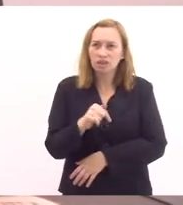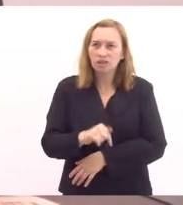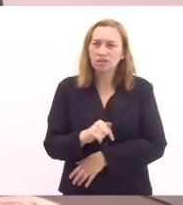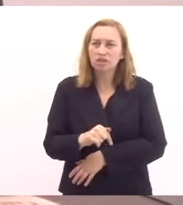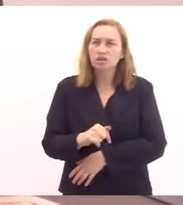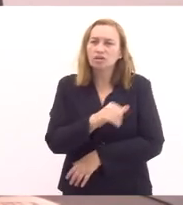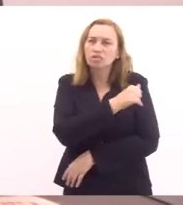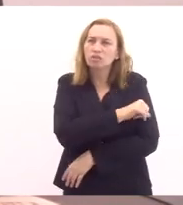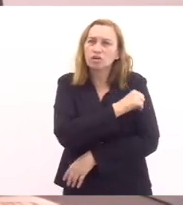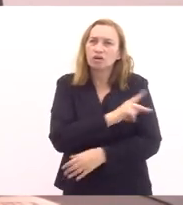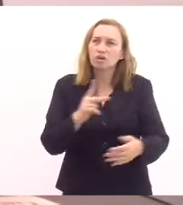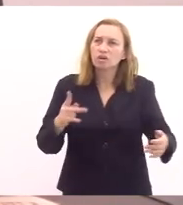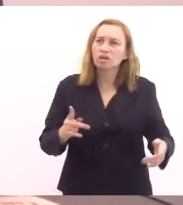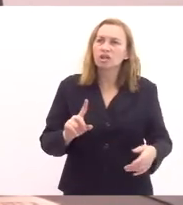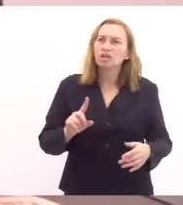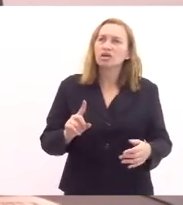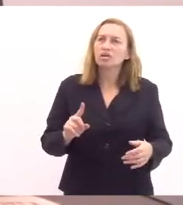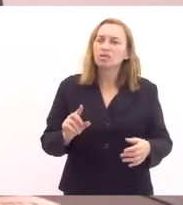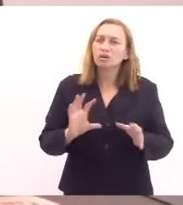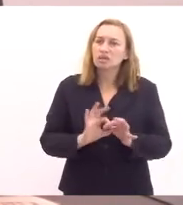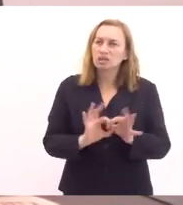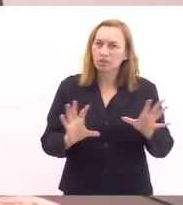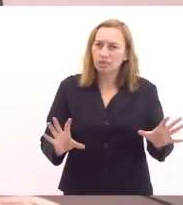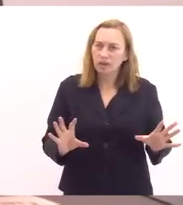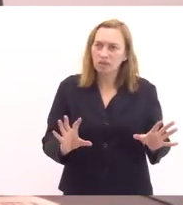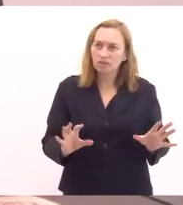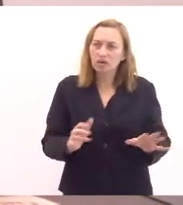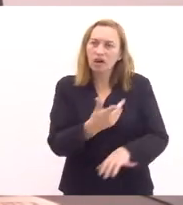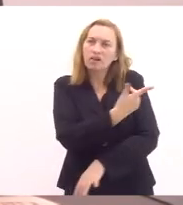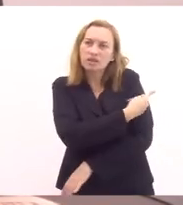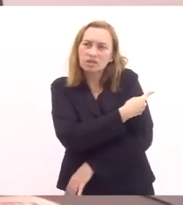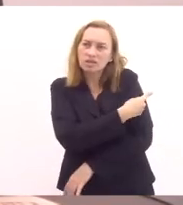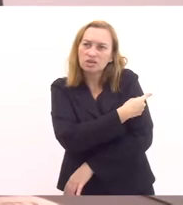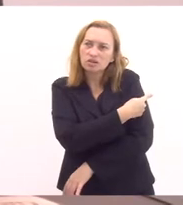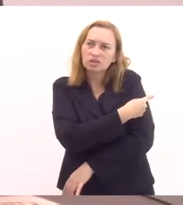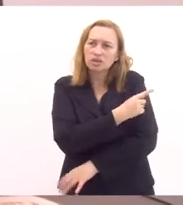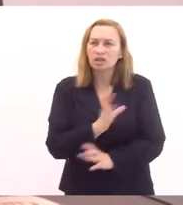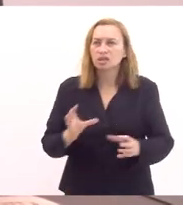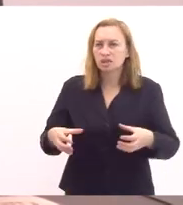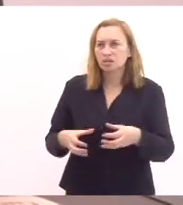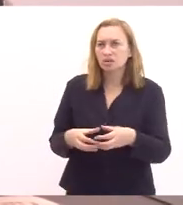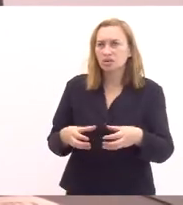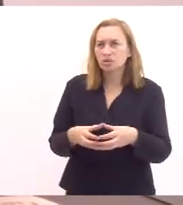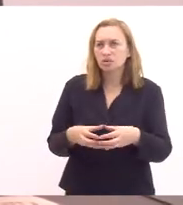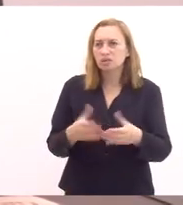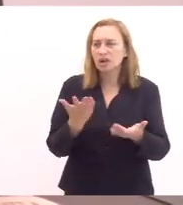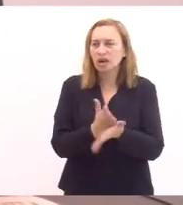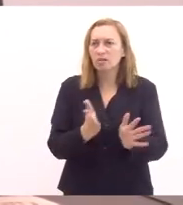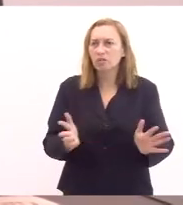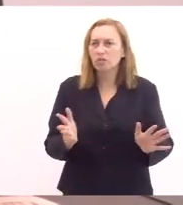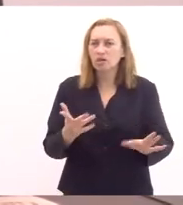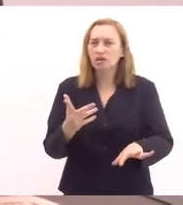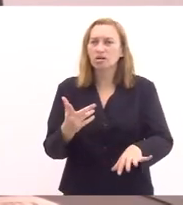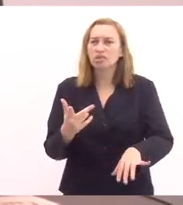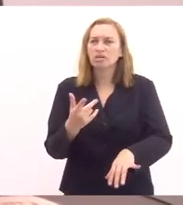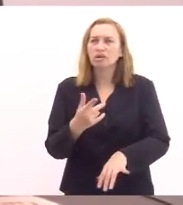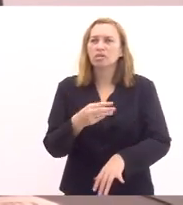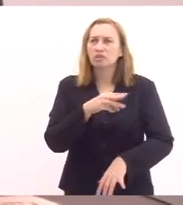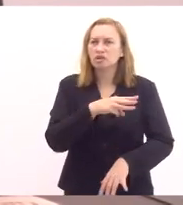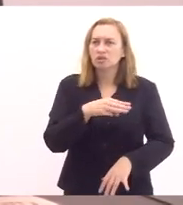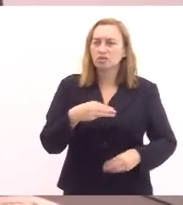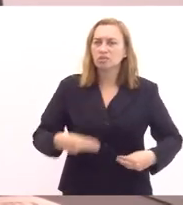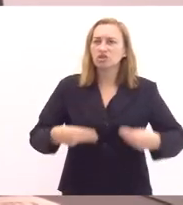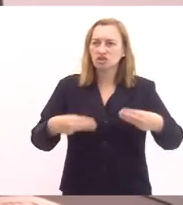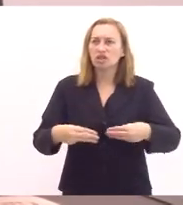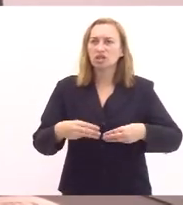aconteceu aqui no Rio e quando finalmente se liberou a a vacinação para esse público acabou que ela foi suspensa pelo Ministério da Saúde